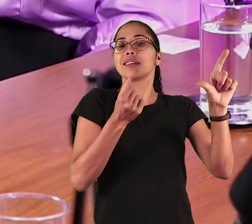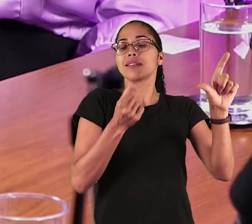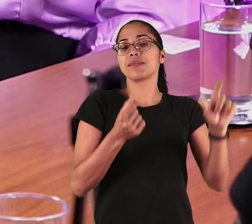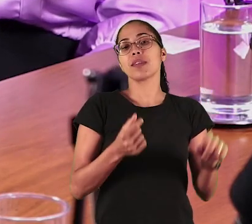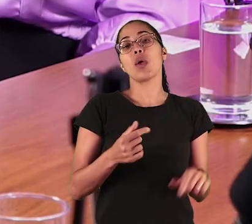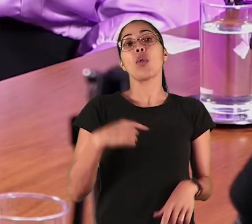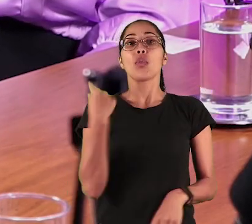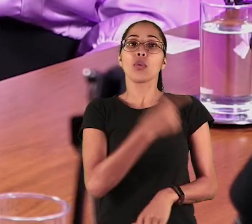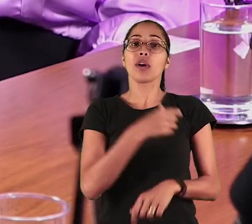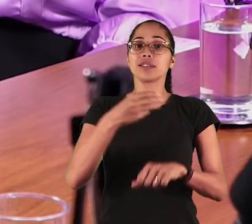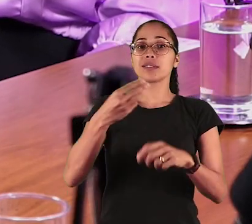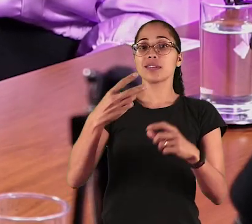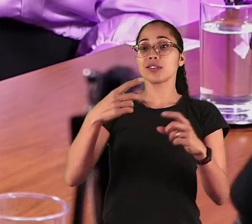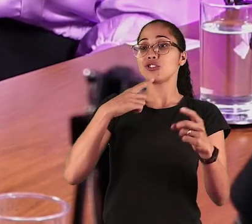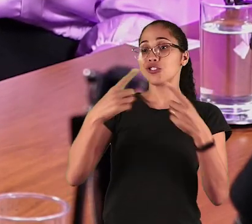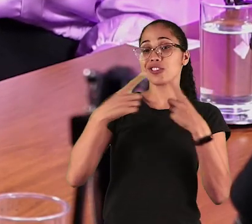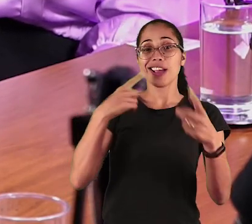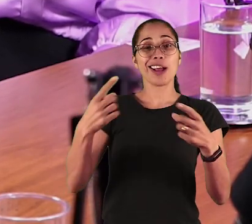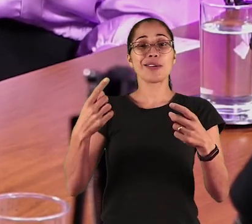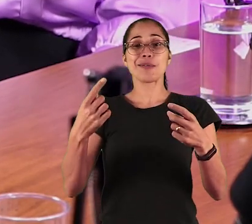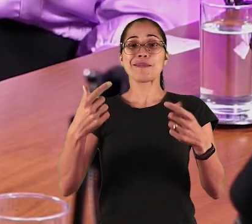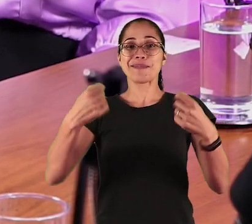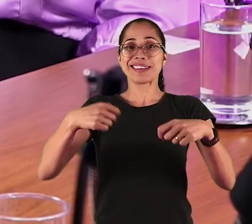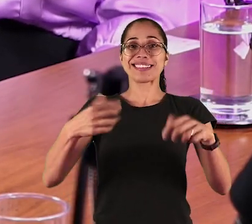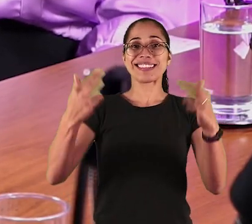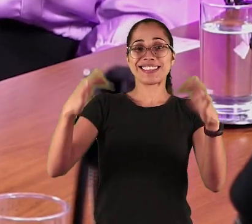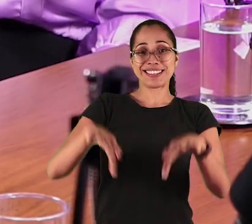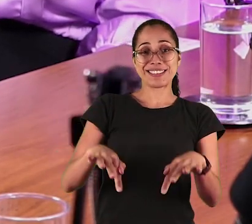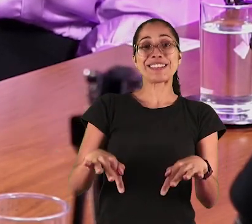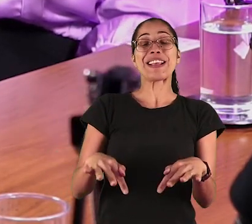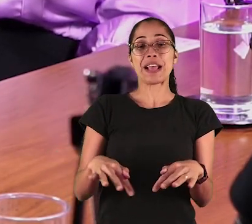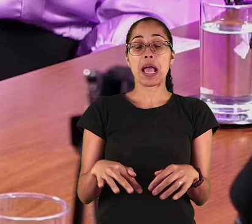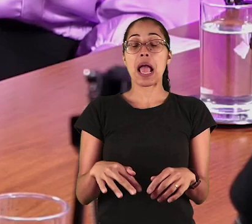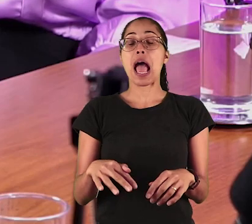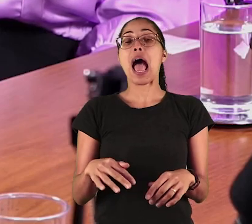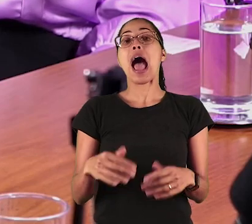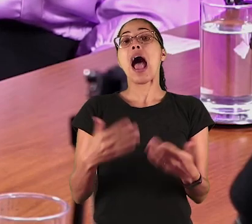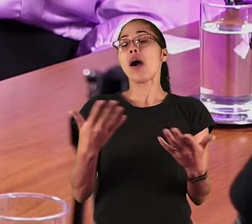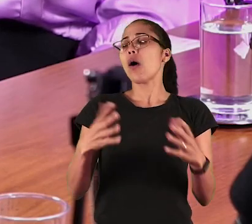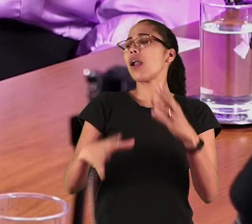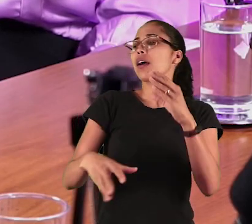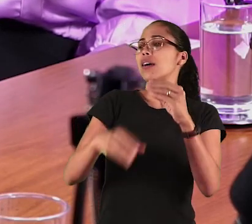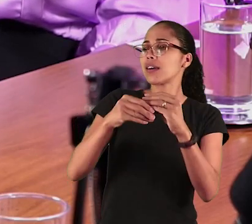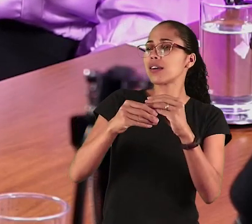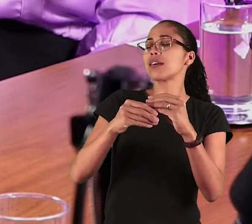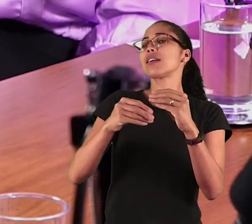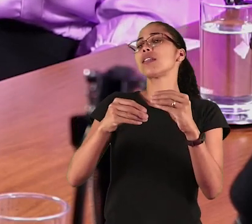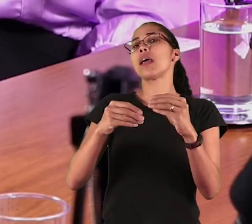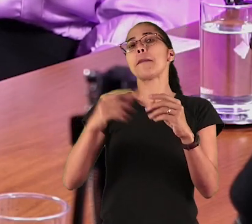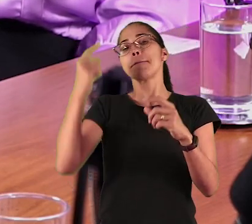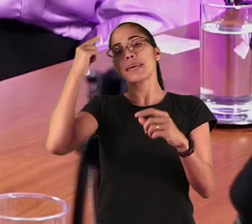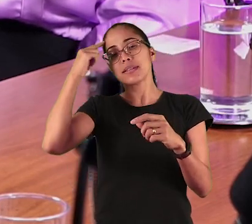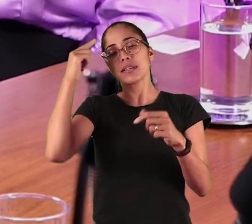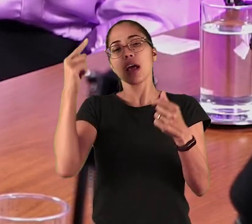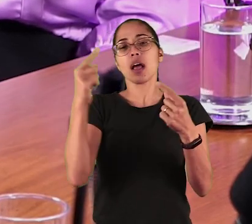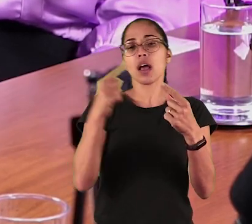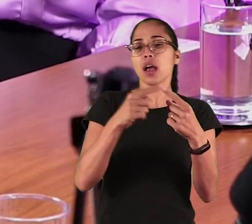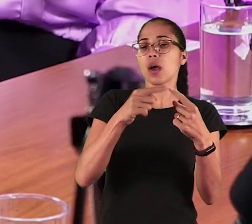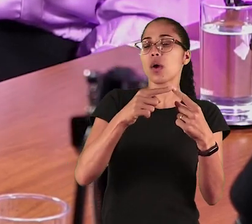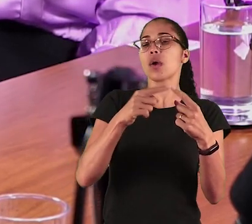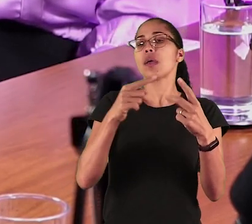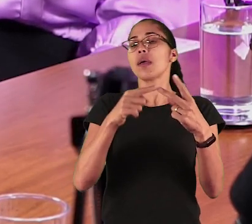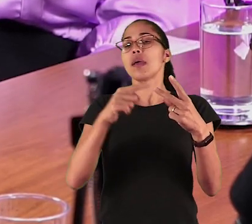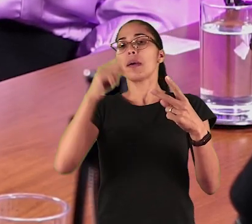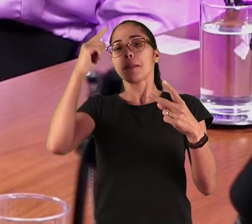terminar a conversa eu queria que desde que vocês deixassem algumas palavras aí finais pensando muito sobre tudo que a gente falou pensando em propósito